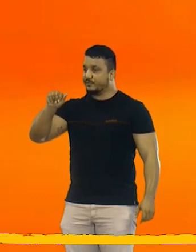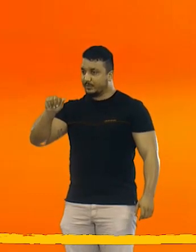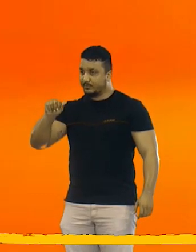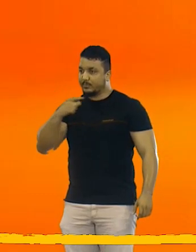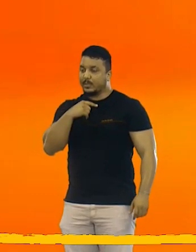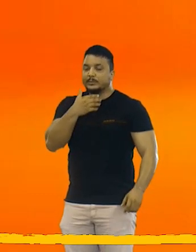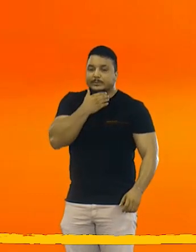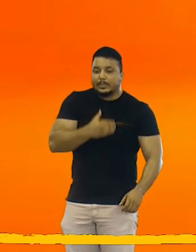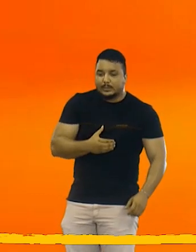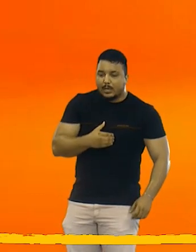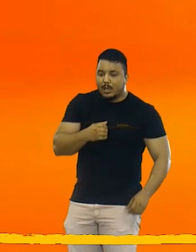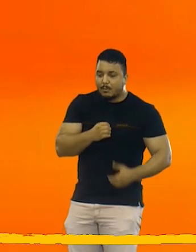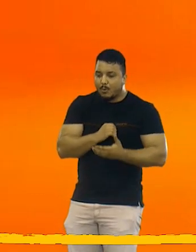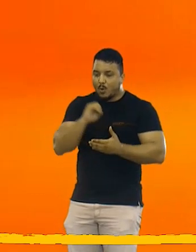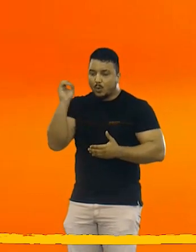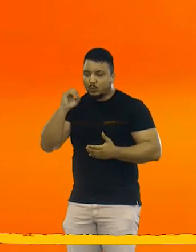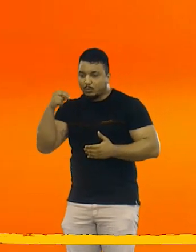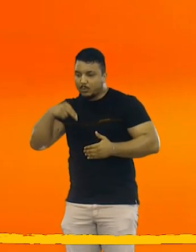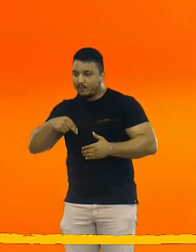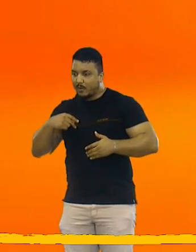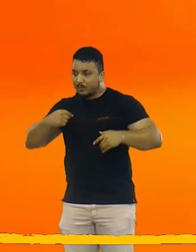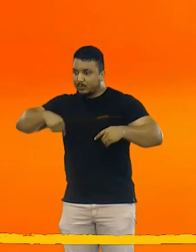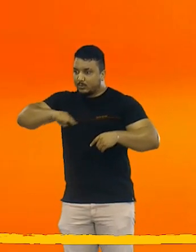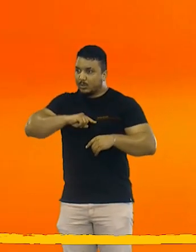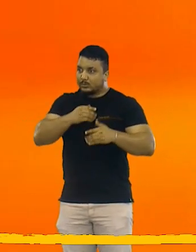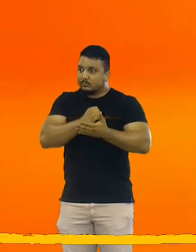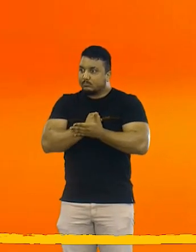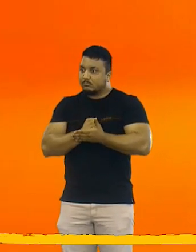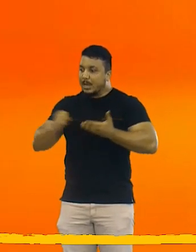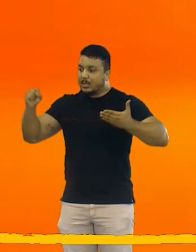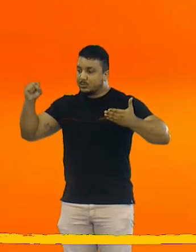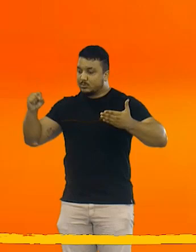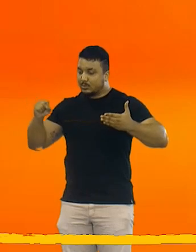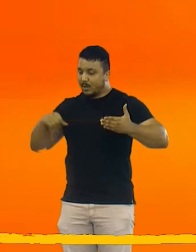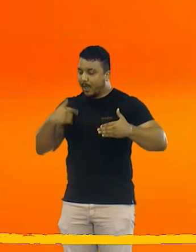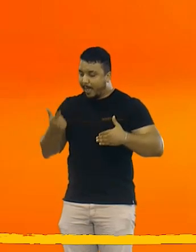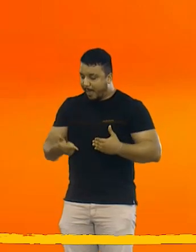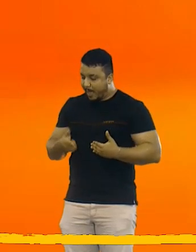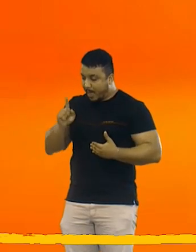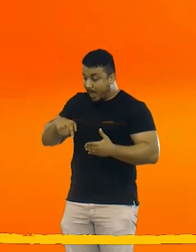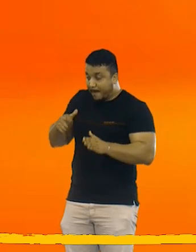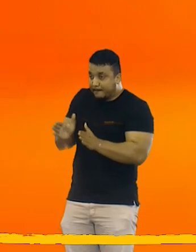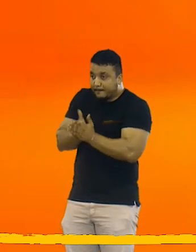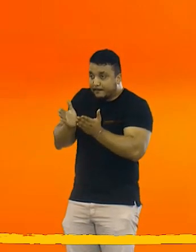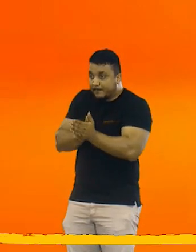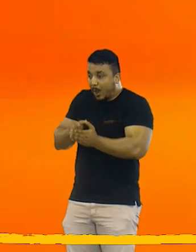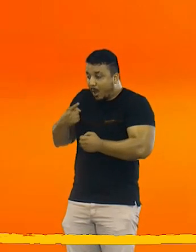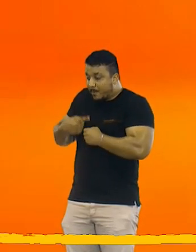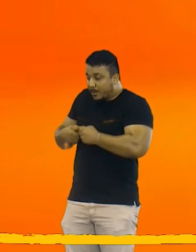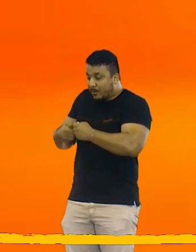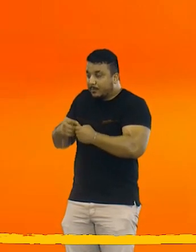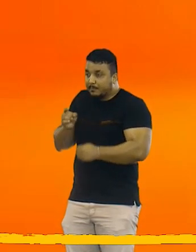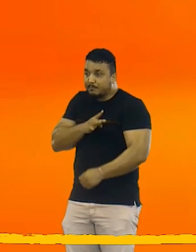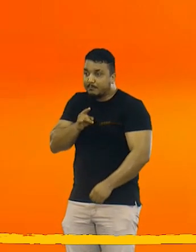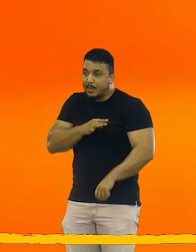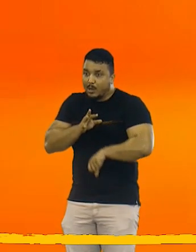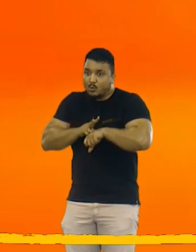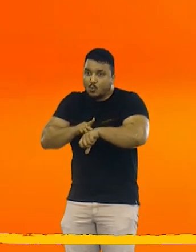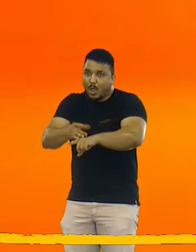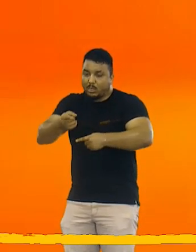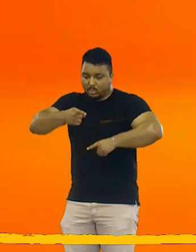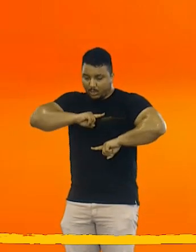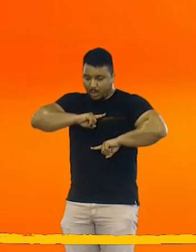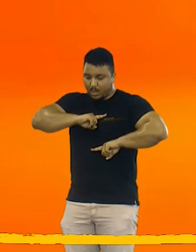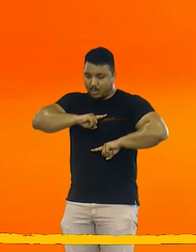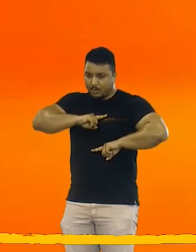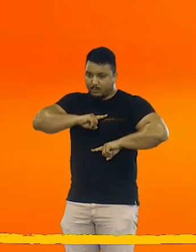e novembro, já estamos em dezembro, meu Deus, o que é de nós? Assim fala o pobre do seco Nordeste, com medo da peste e da fome feroz.